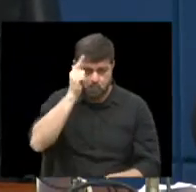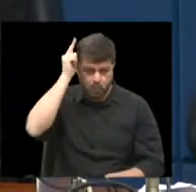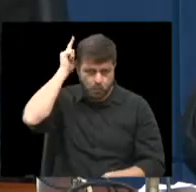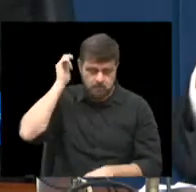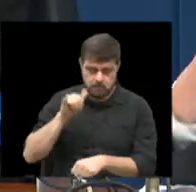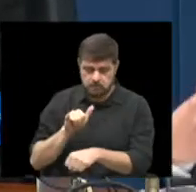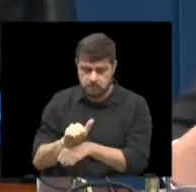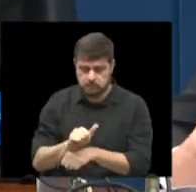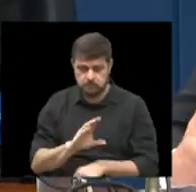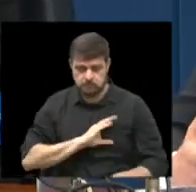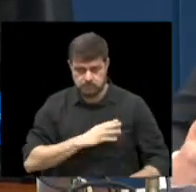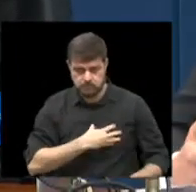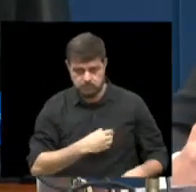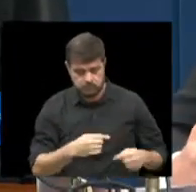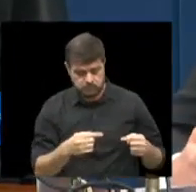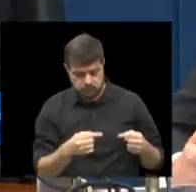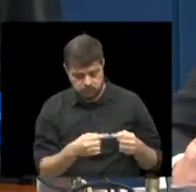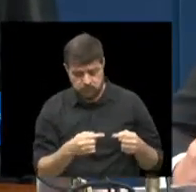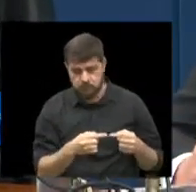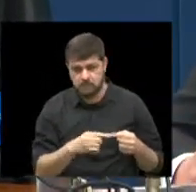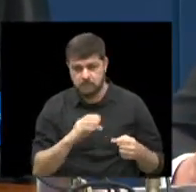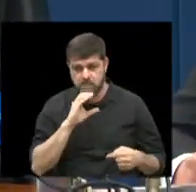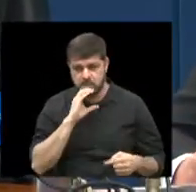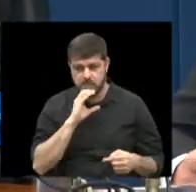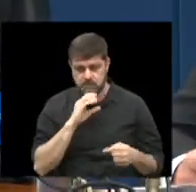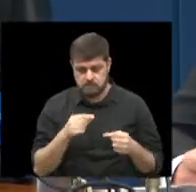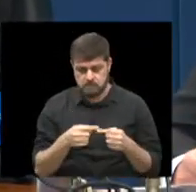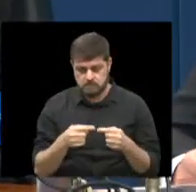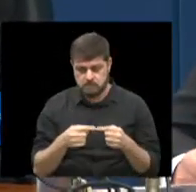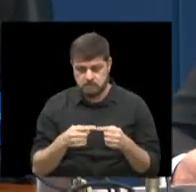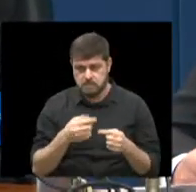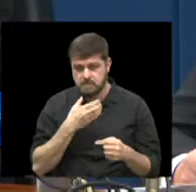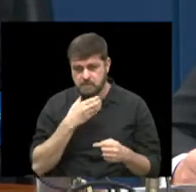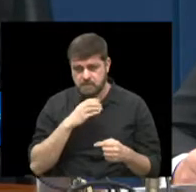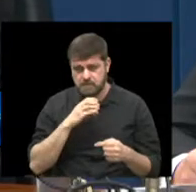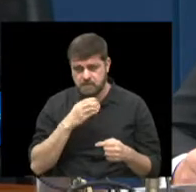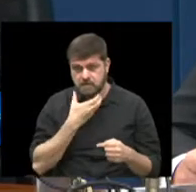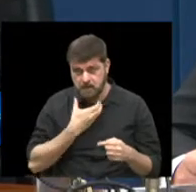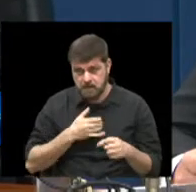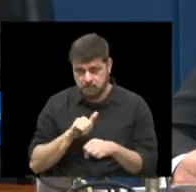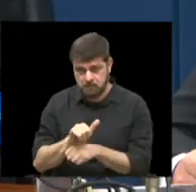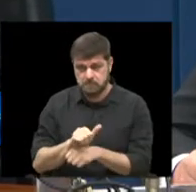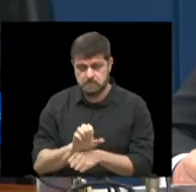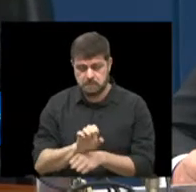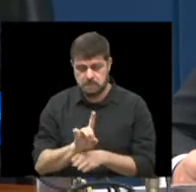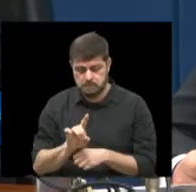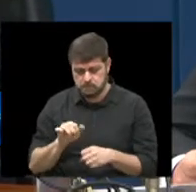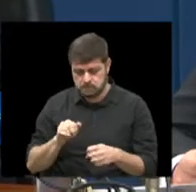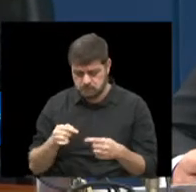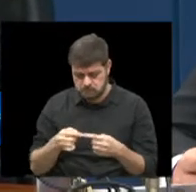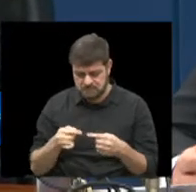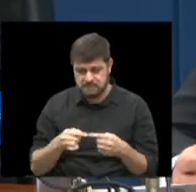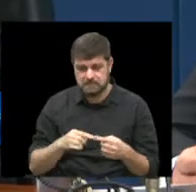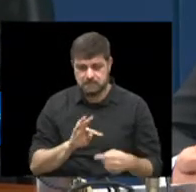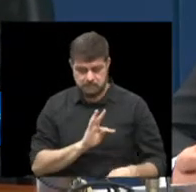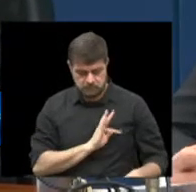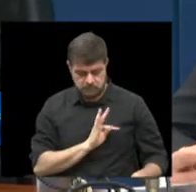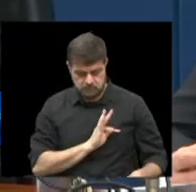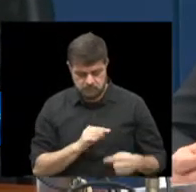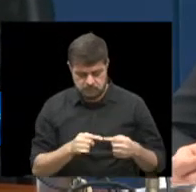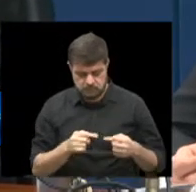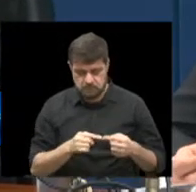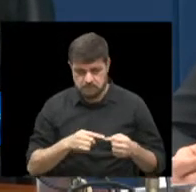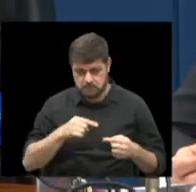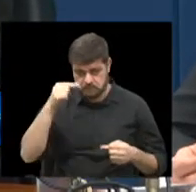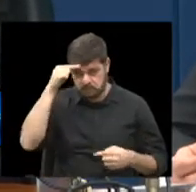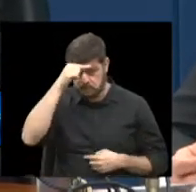Cláudio, ausente. Campos Filho, sim. Carlão do PT, sim. Carmo Luiz, ausente. Edson Ribeiro, sim. Fernando Mendes, sim.